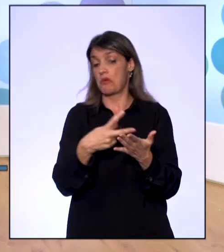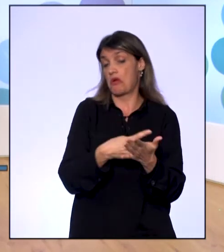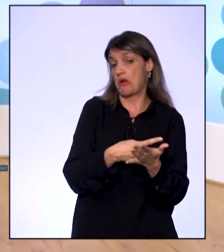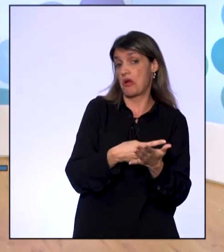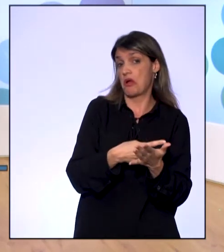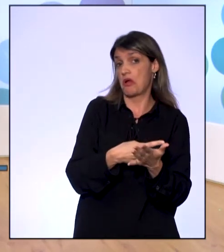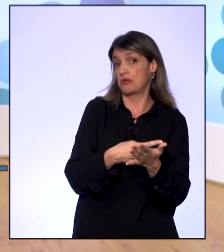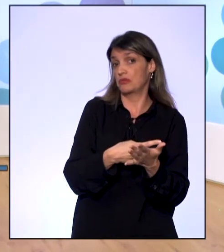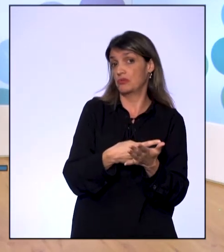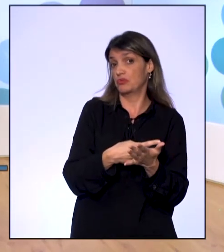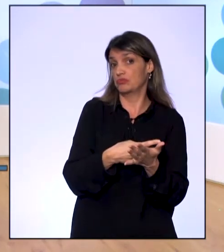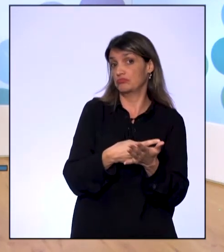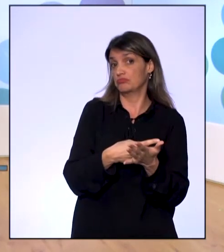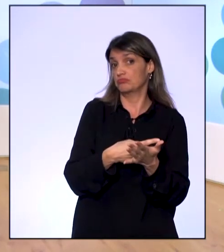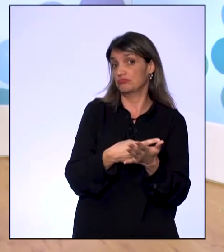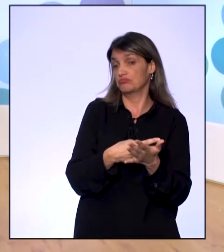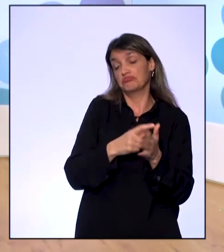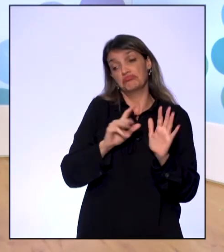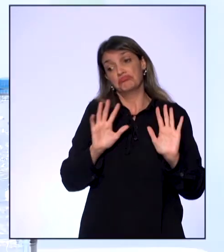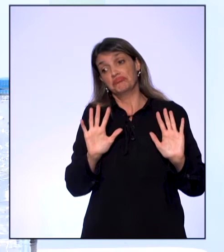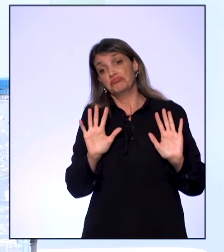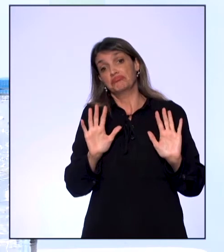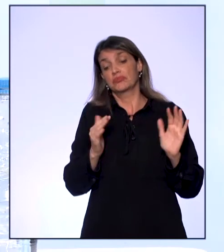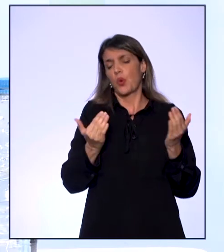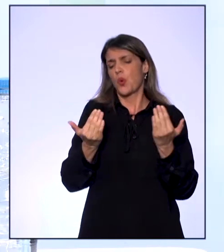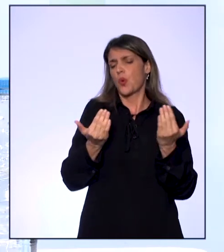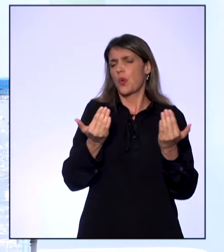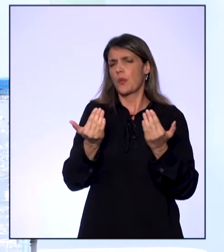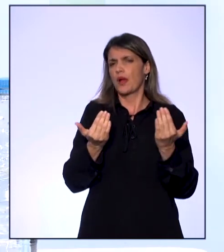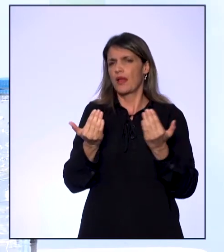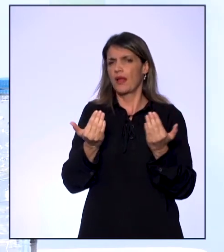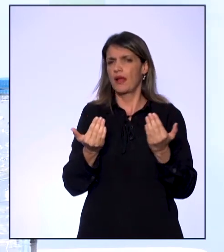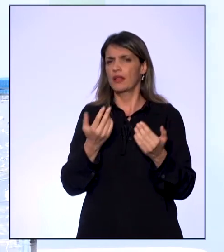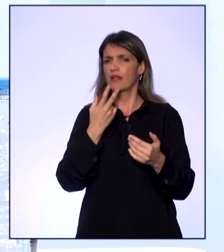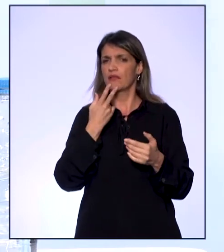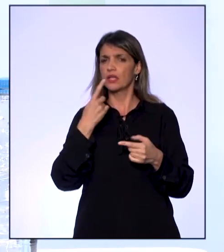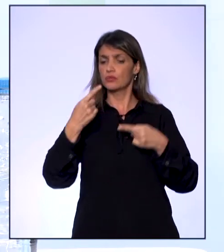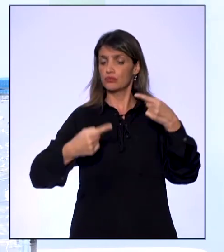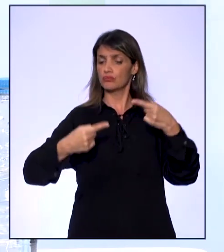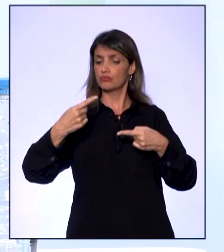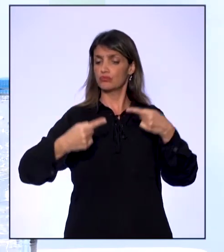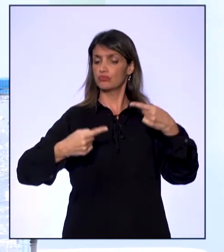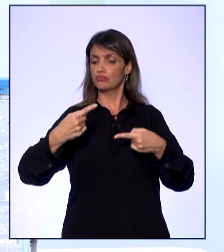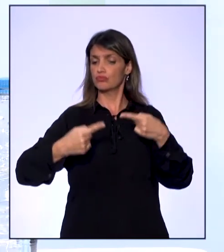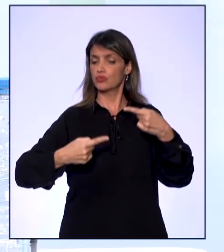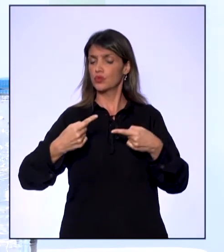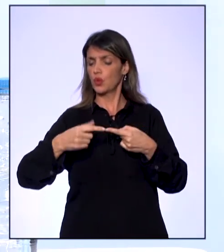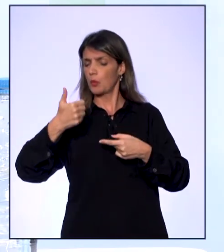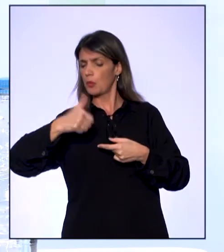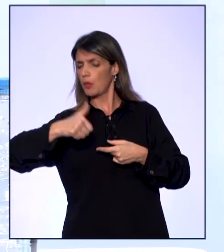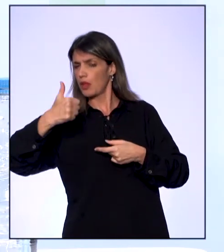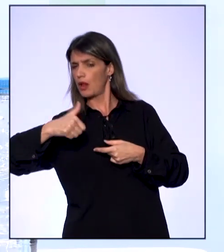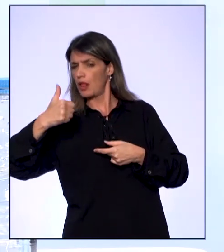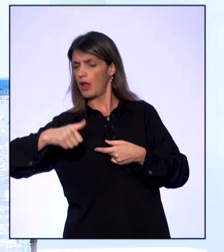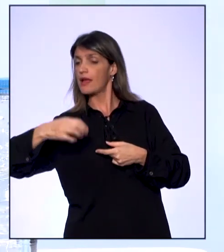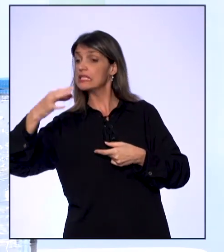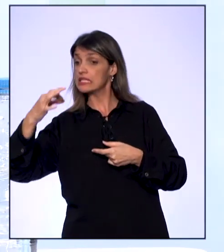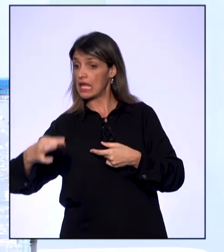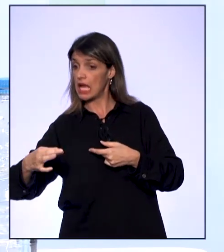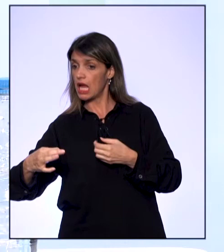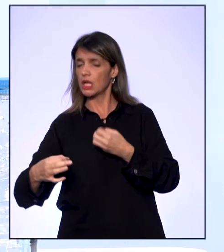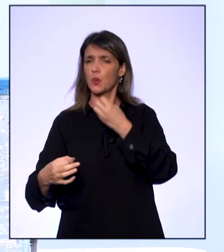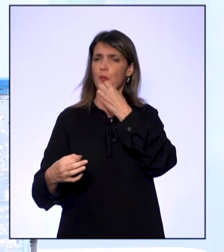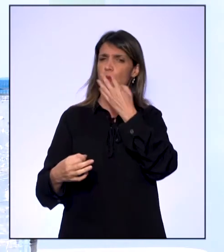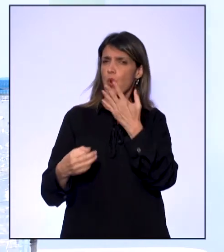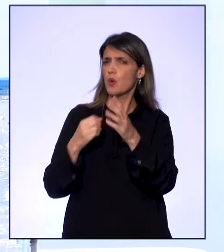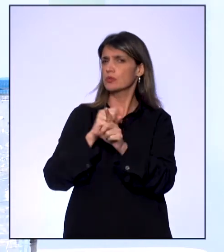é justo ou injusto, né? Então, a gente está falando de um tipo de discurso que é voltado para analisar isso. É correto? É bom para a